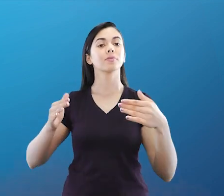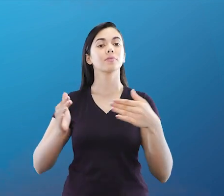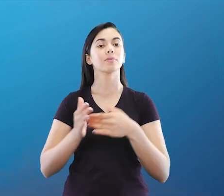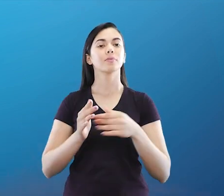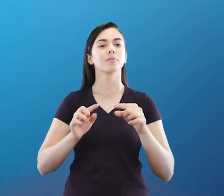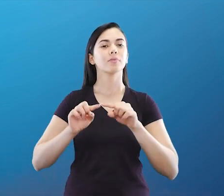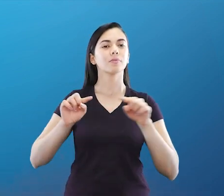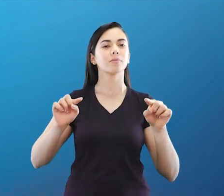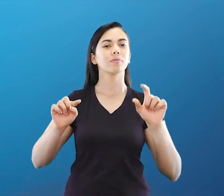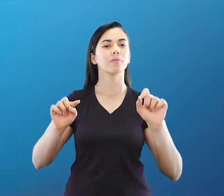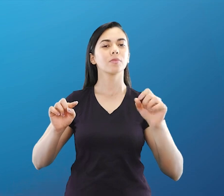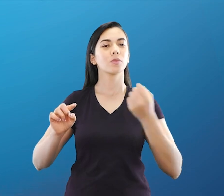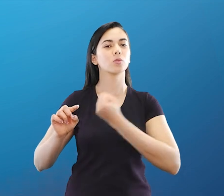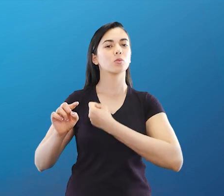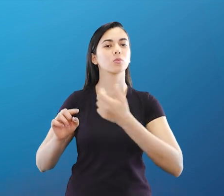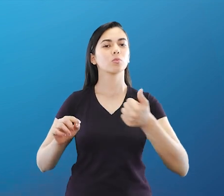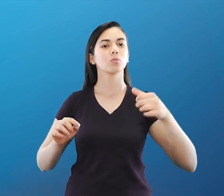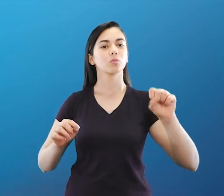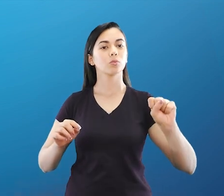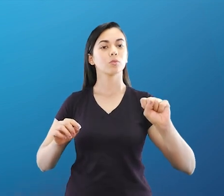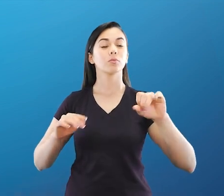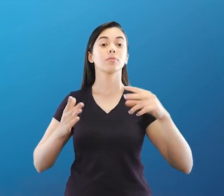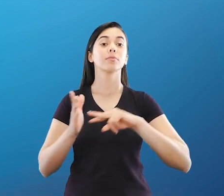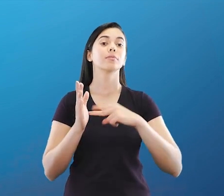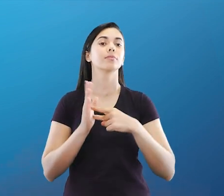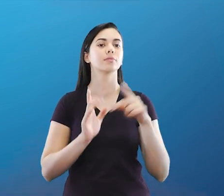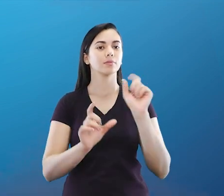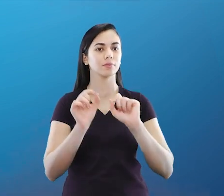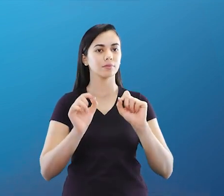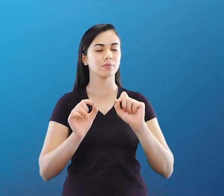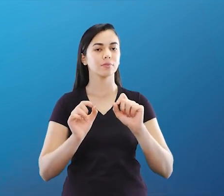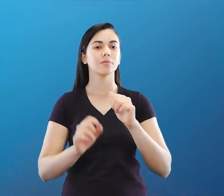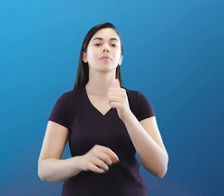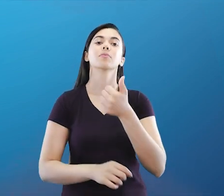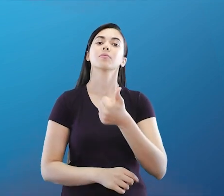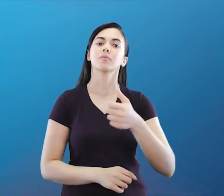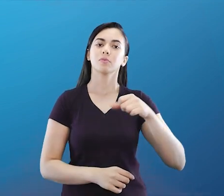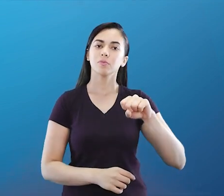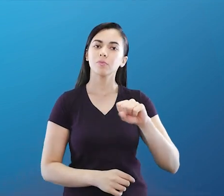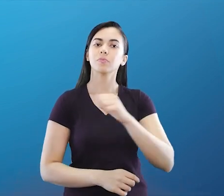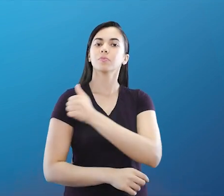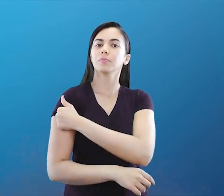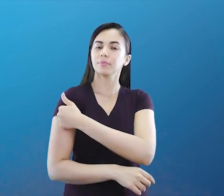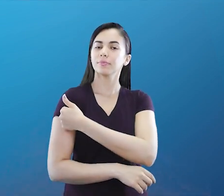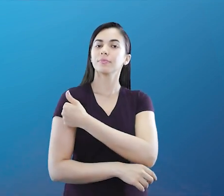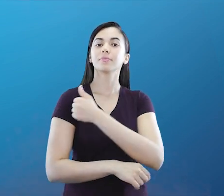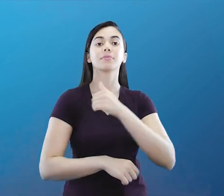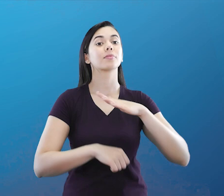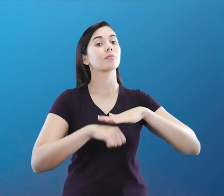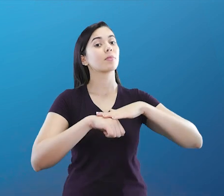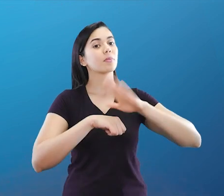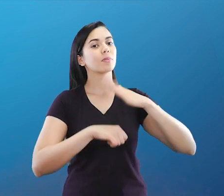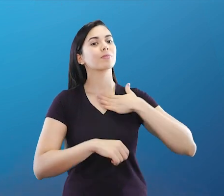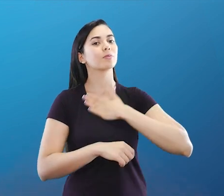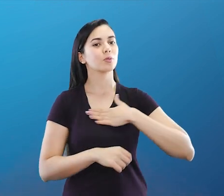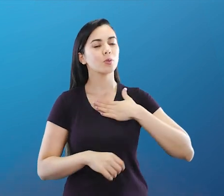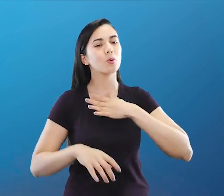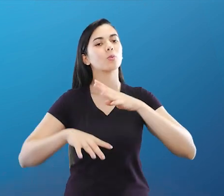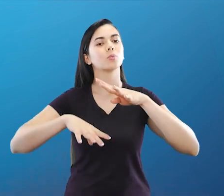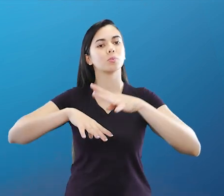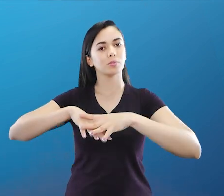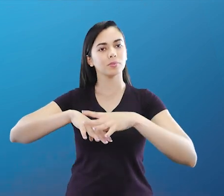a linha do número 18. Significa o quê? Que 18 alunos preferem